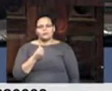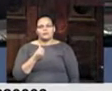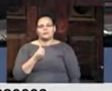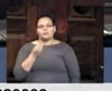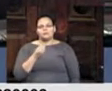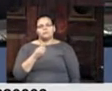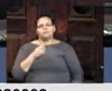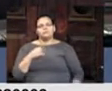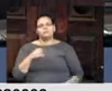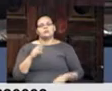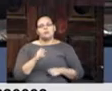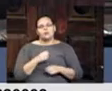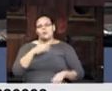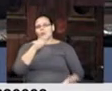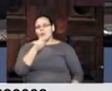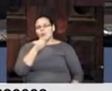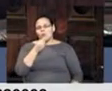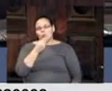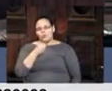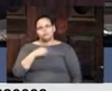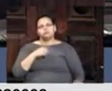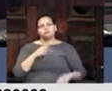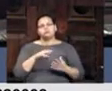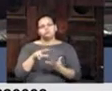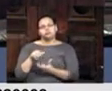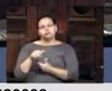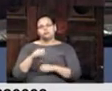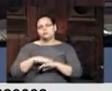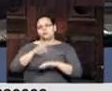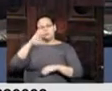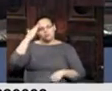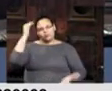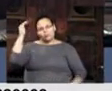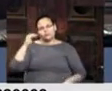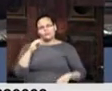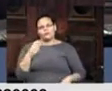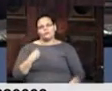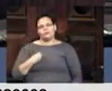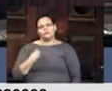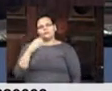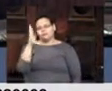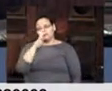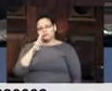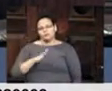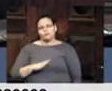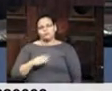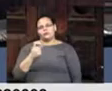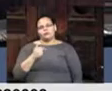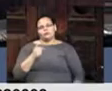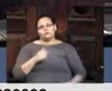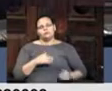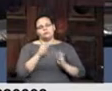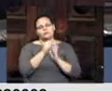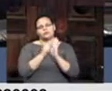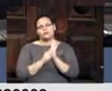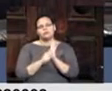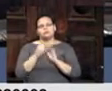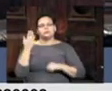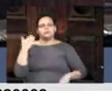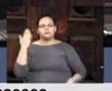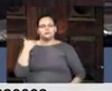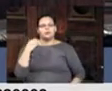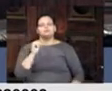públicos da vida brasileira, sobretudo da segunda metade do século passado. E